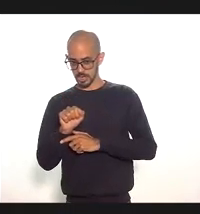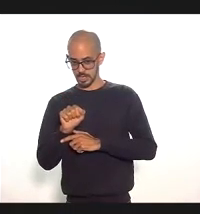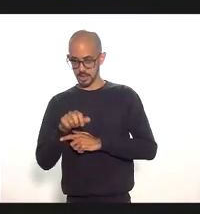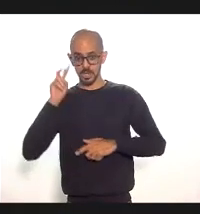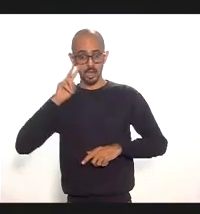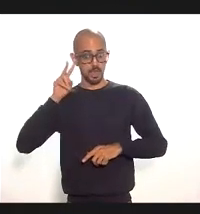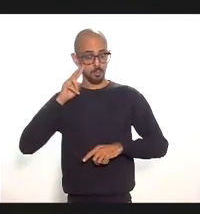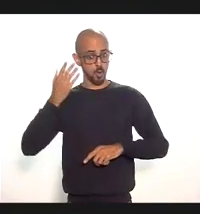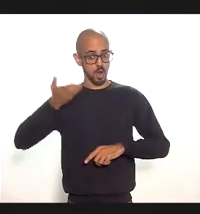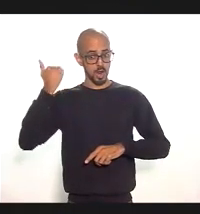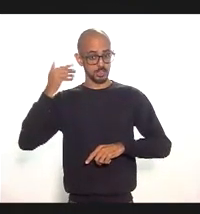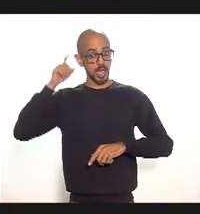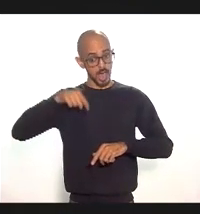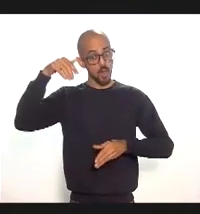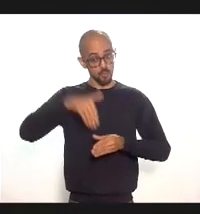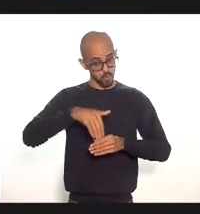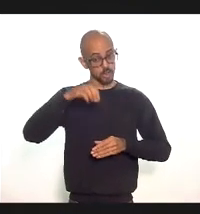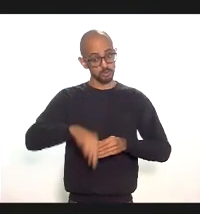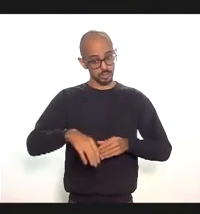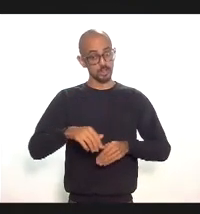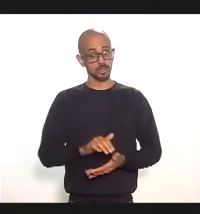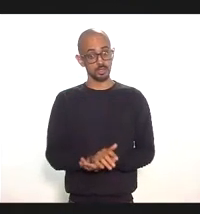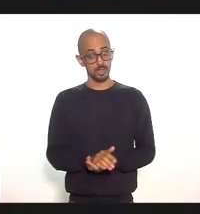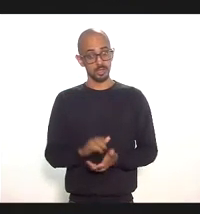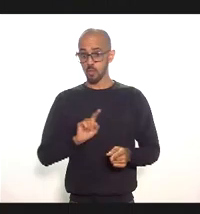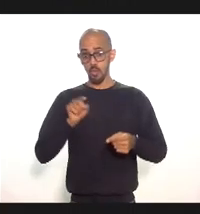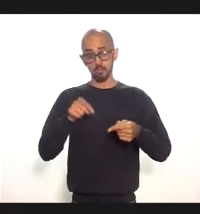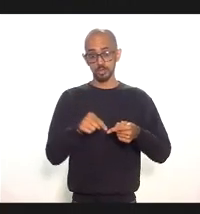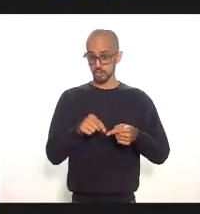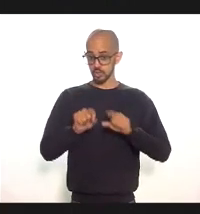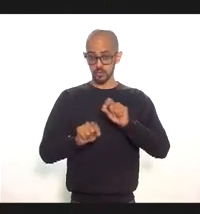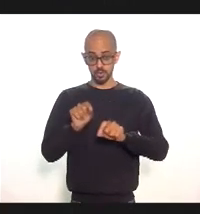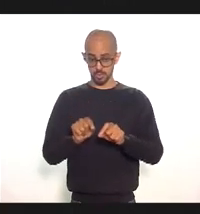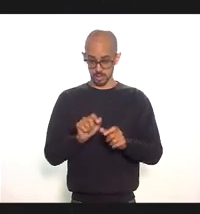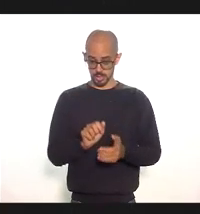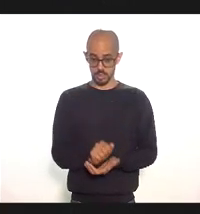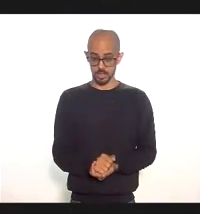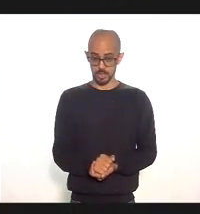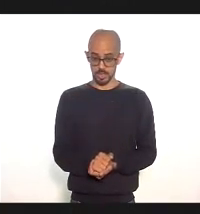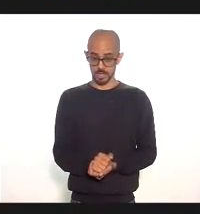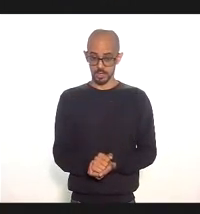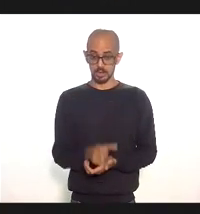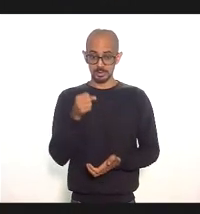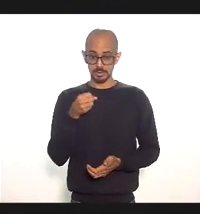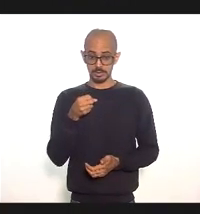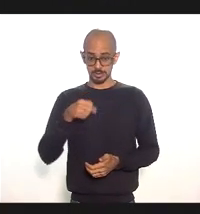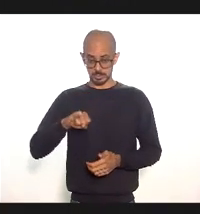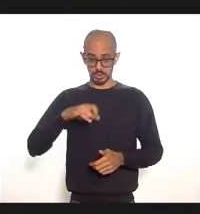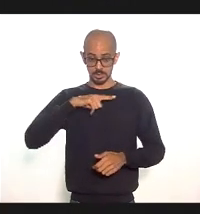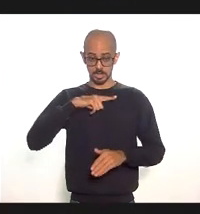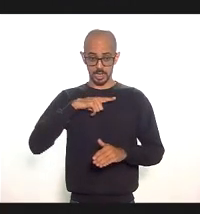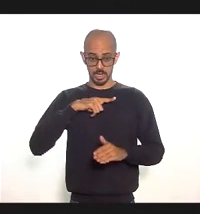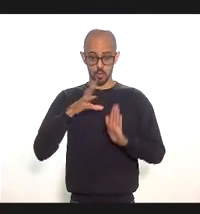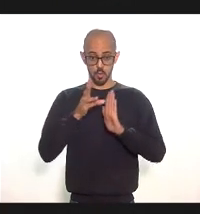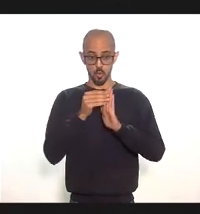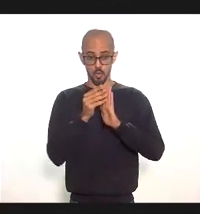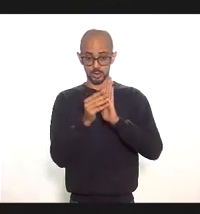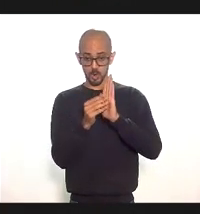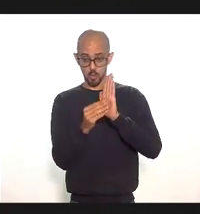Valdeque, é um voto. Qual é o objetivo desse voto? Quando determinada matéria